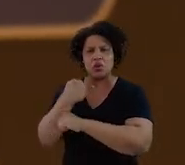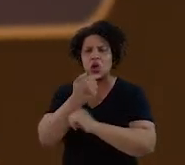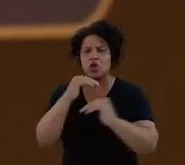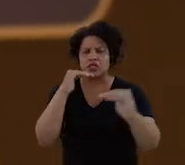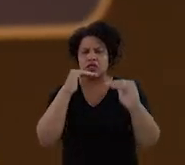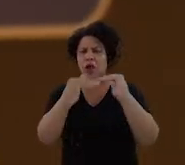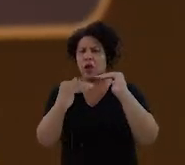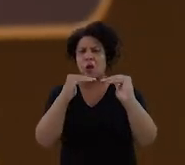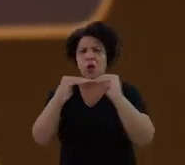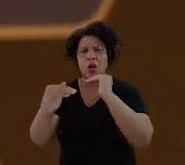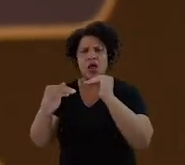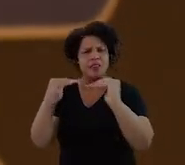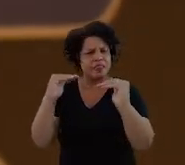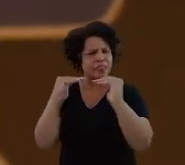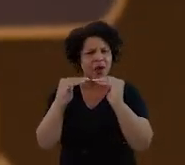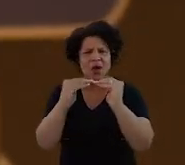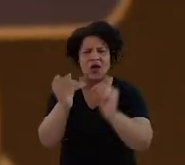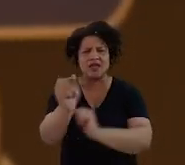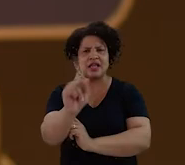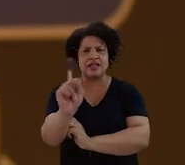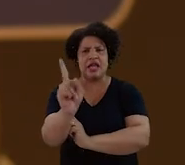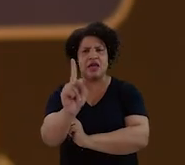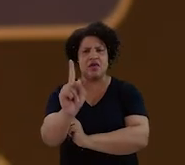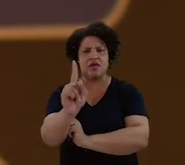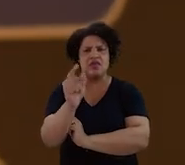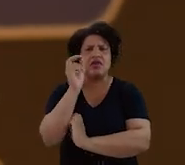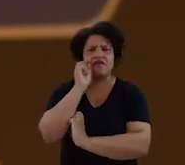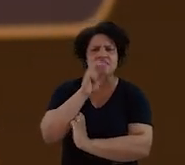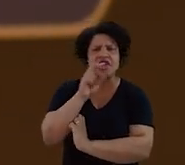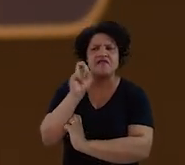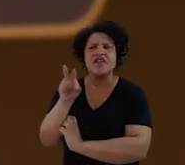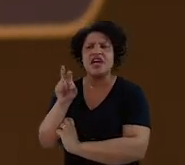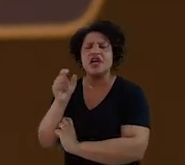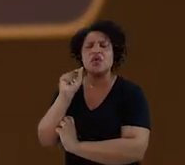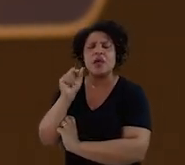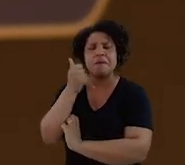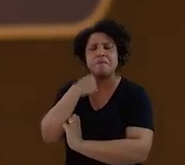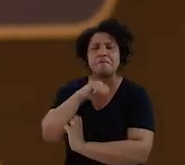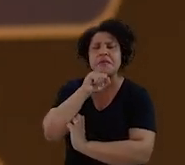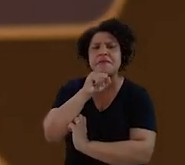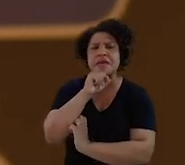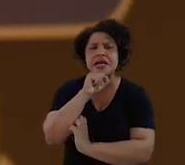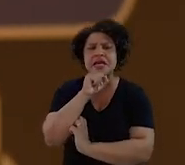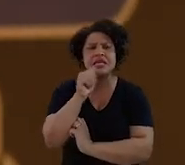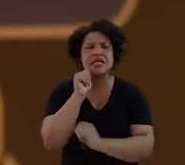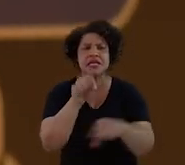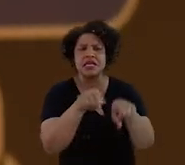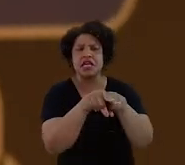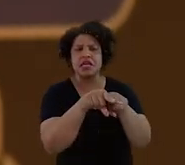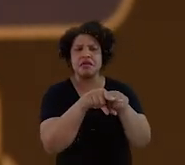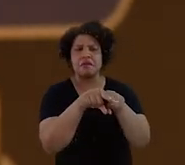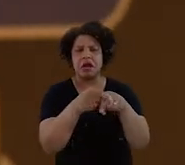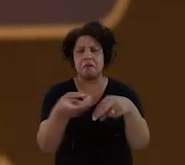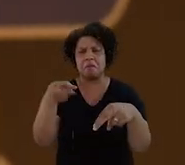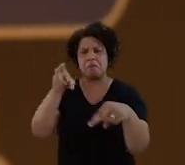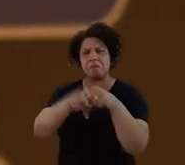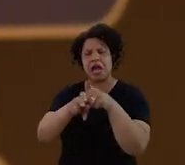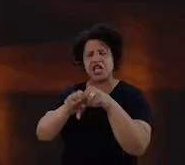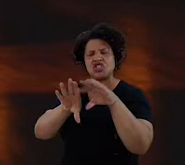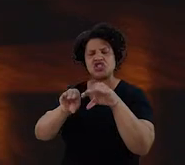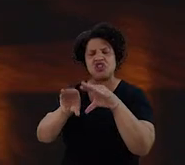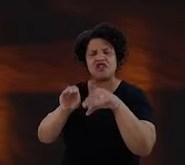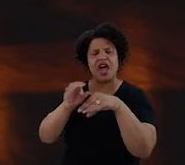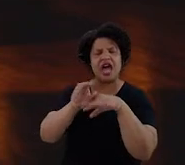concordar com essa ideia, moro? Dá ideia na sua mãe e na sua irmã que fica assistindo novela com o rabo sentado no sofá,